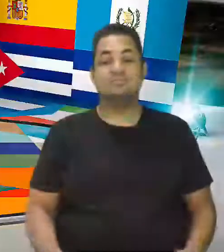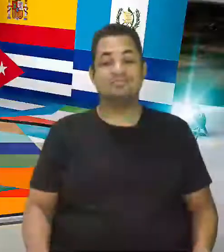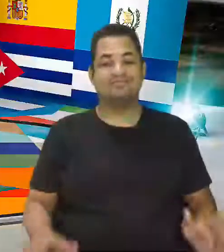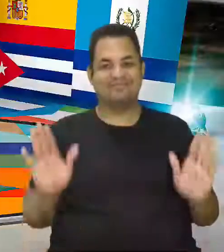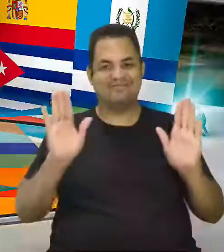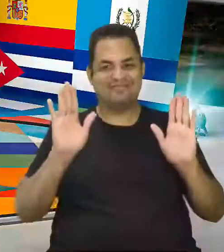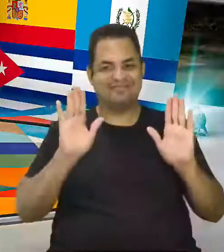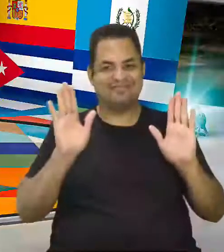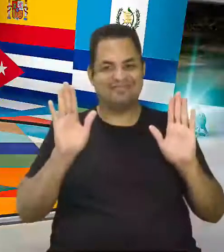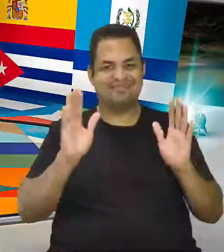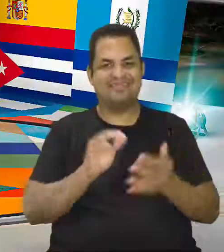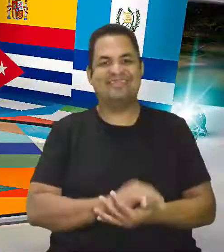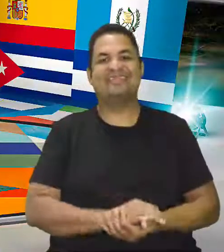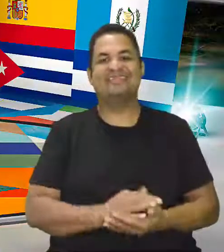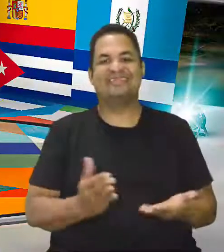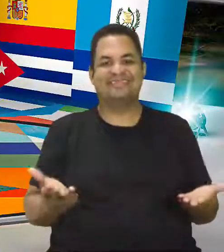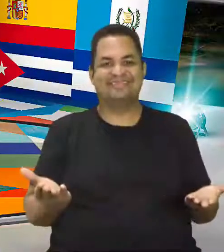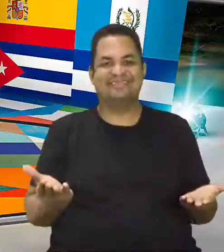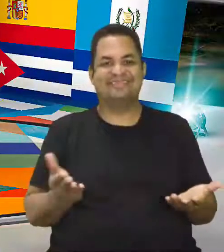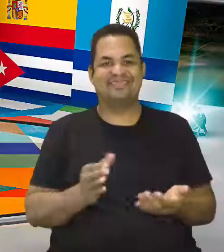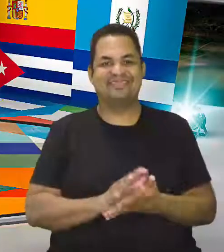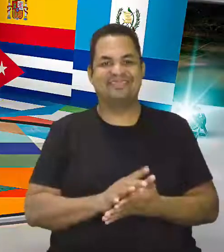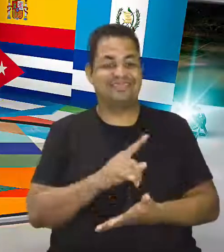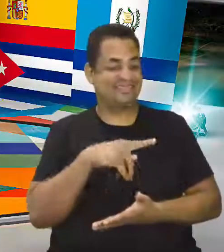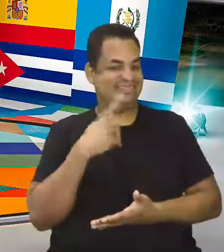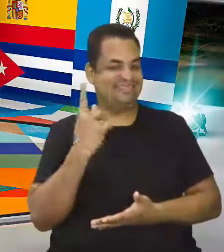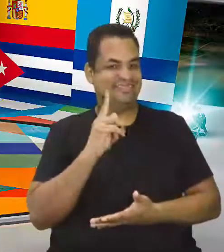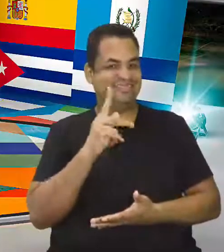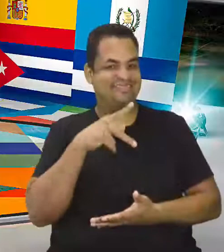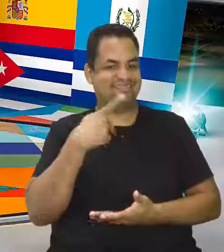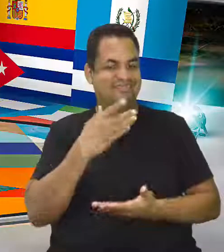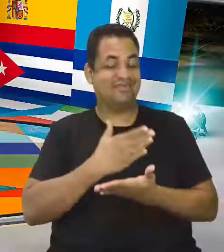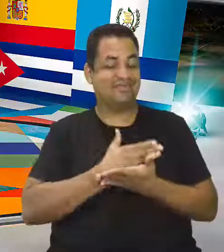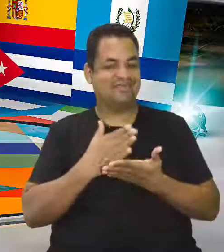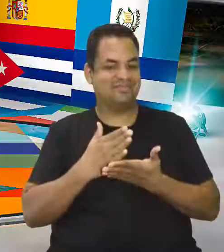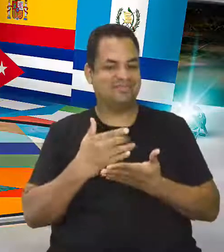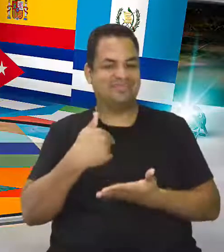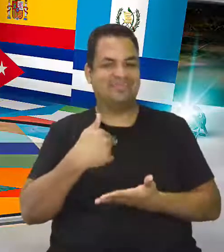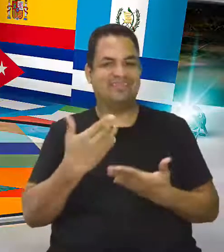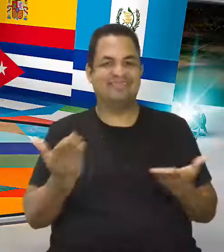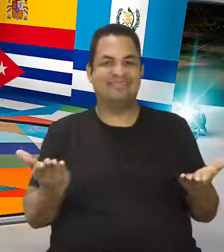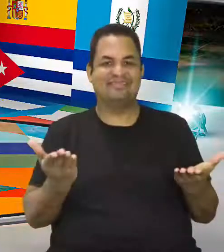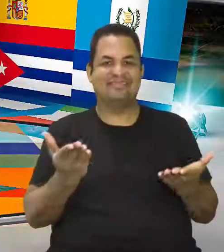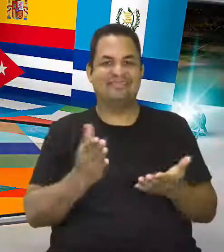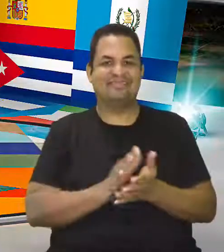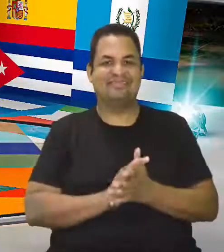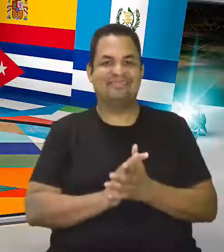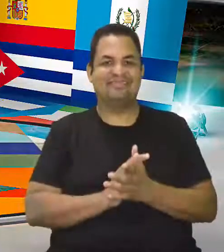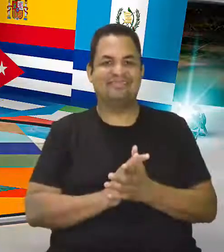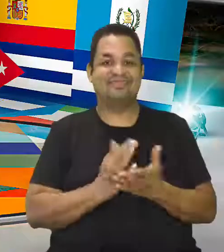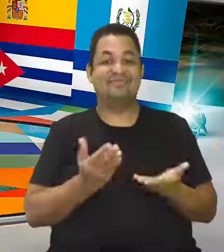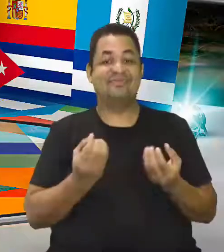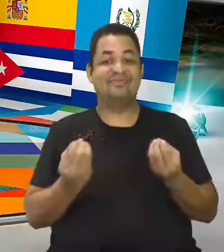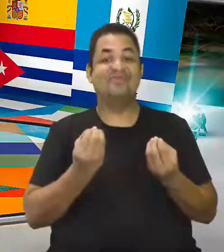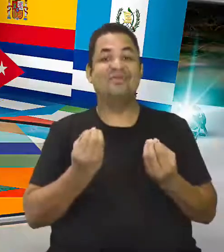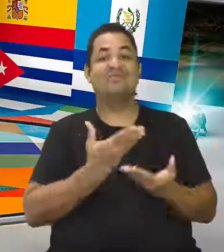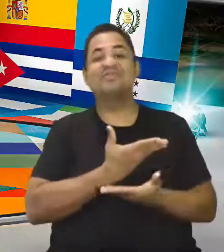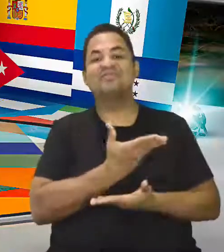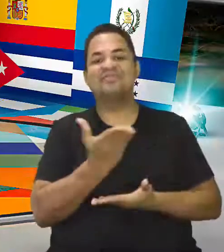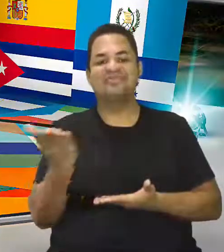Olá, ninhos! Ela nem deixou eu começar, né, galera? Como estamos, meus